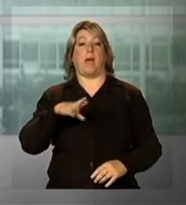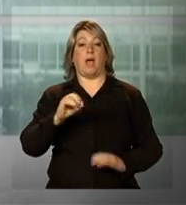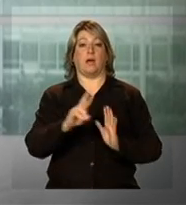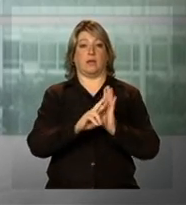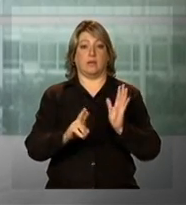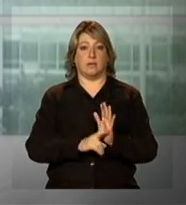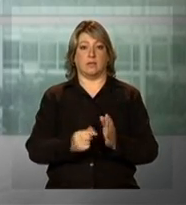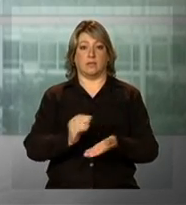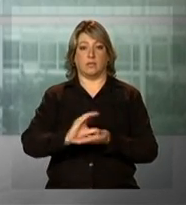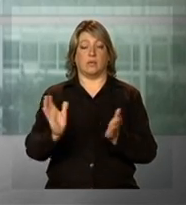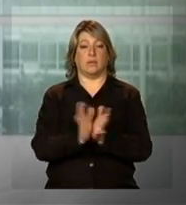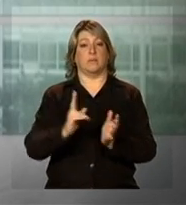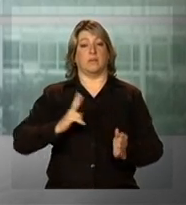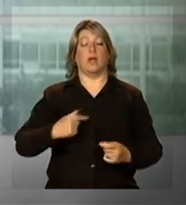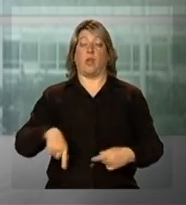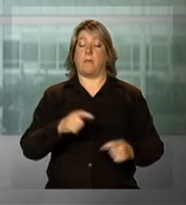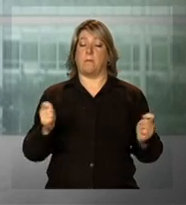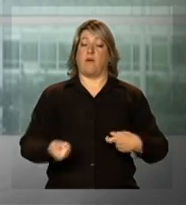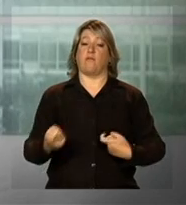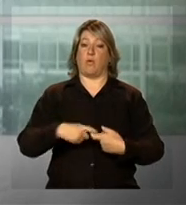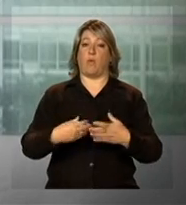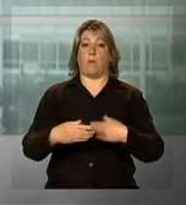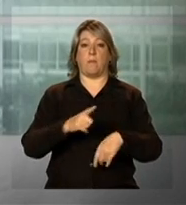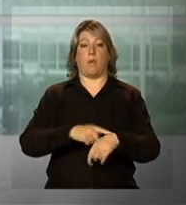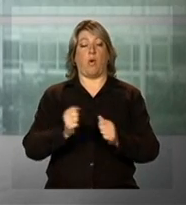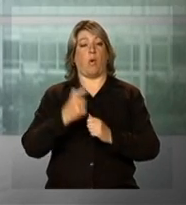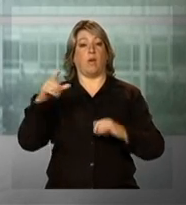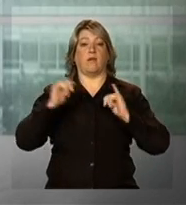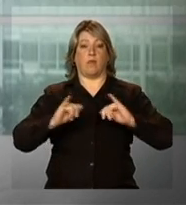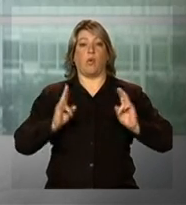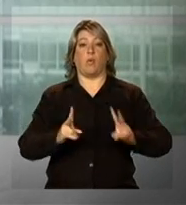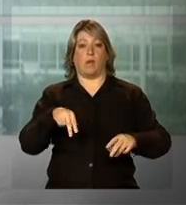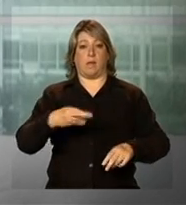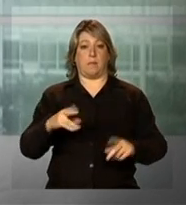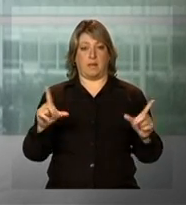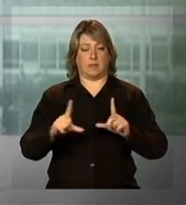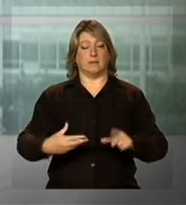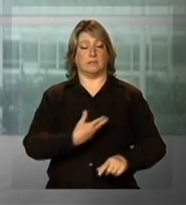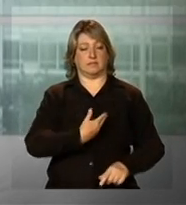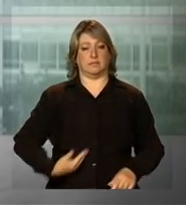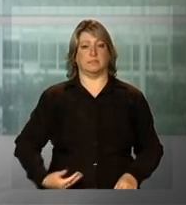investimentos privados. E nós podemos voltar a qualquer momento com outras informações.